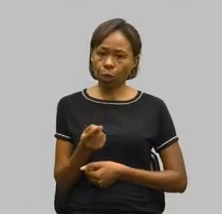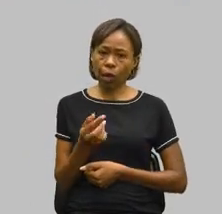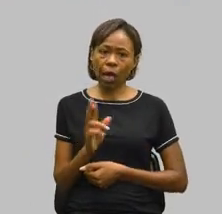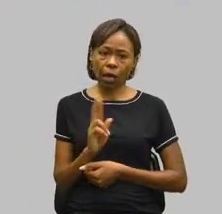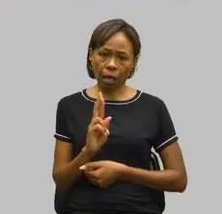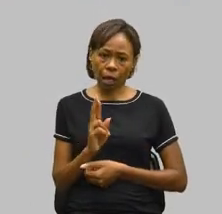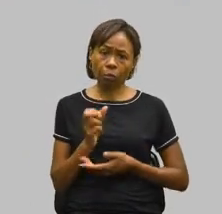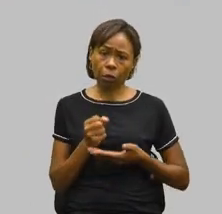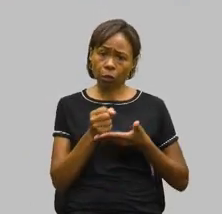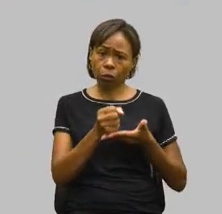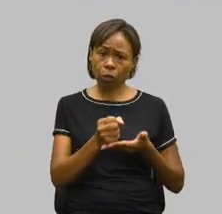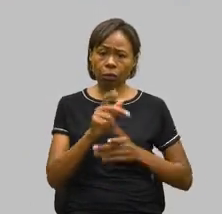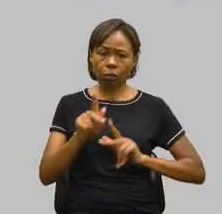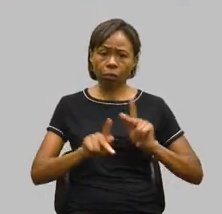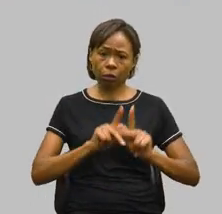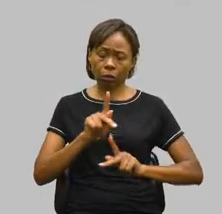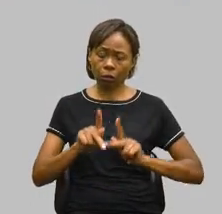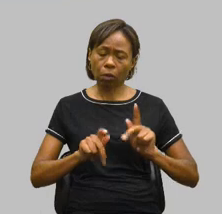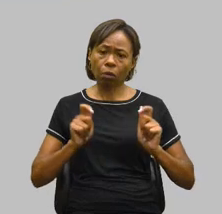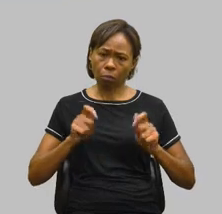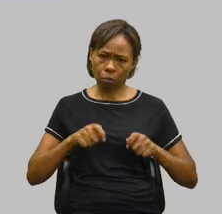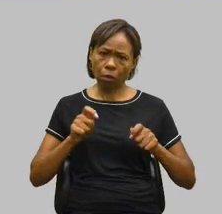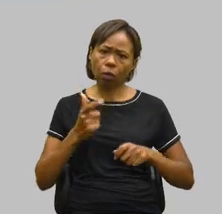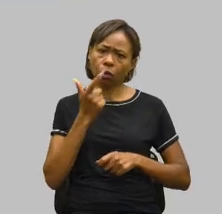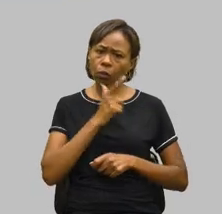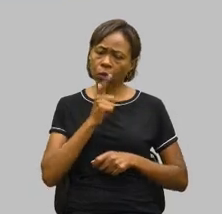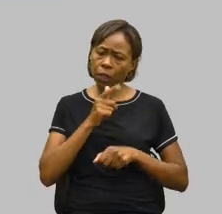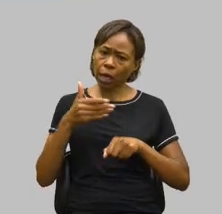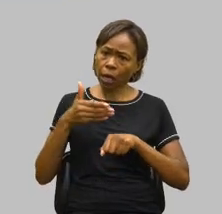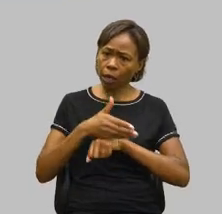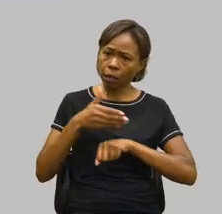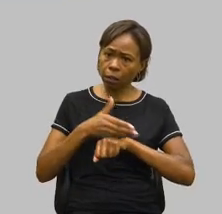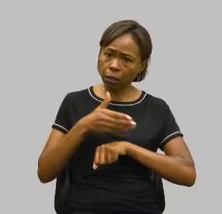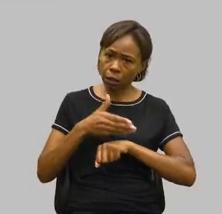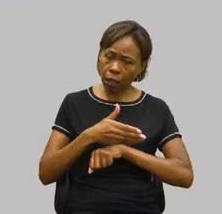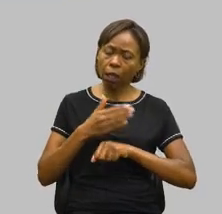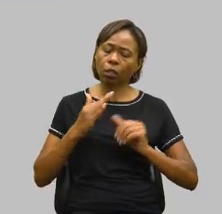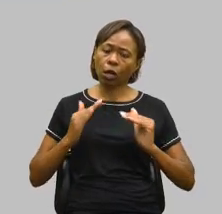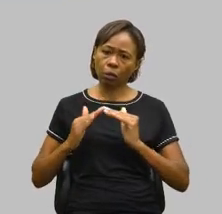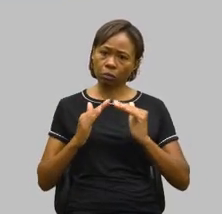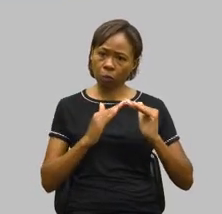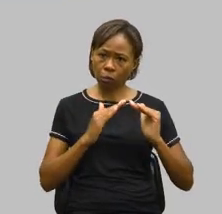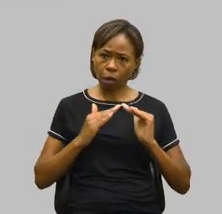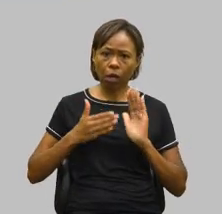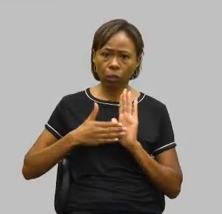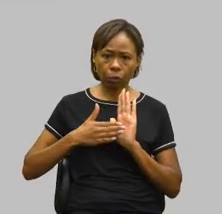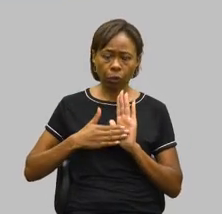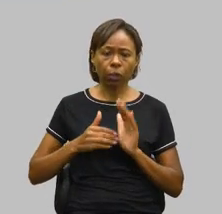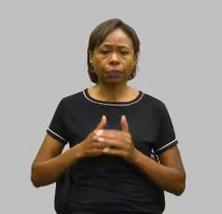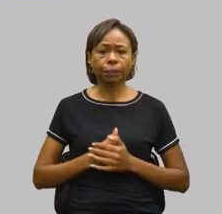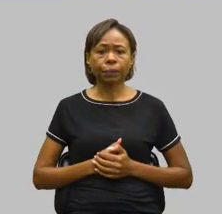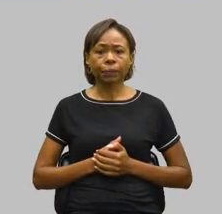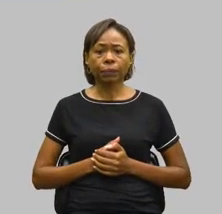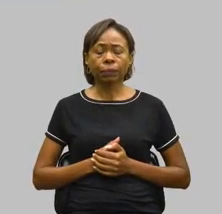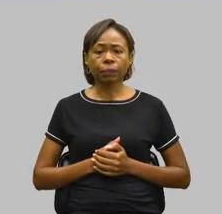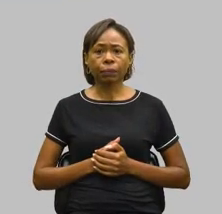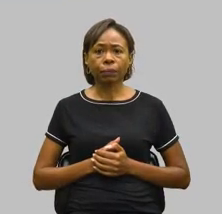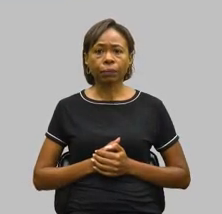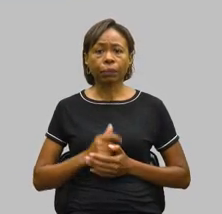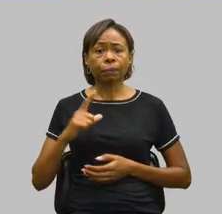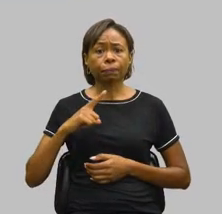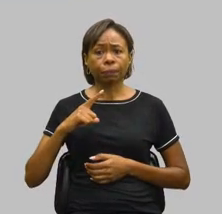para que a população tenha garantia e o acesso a esses programas habitacionais bom eh nós temos